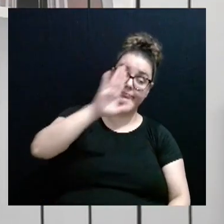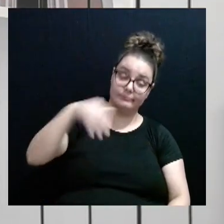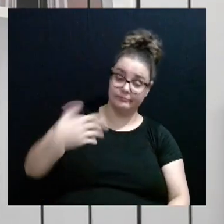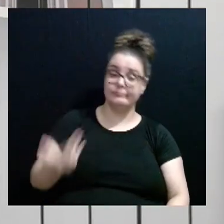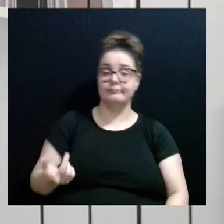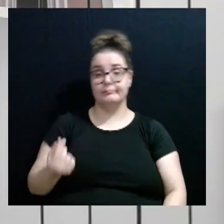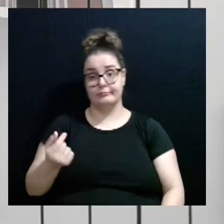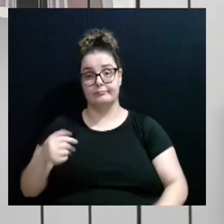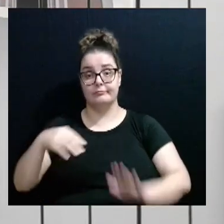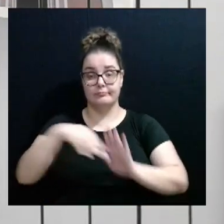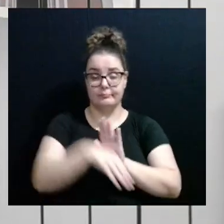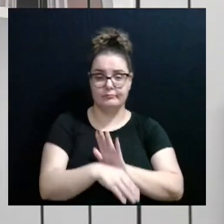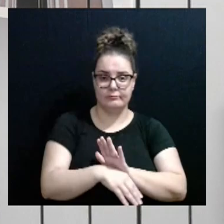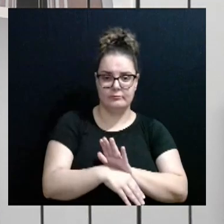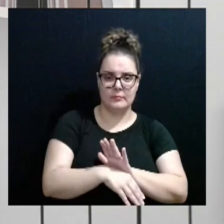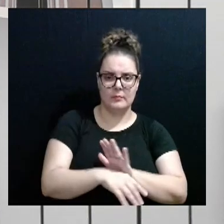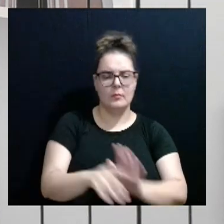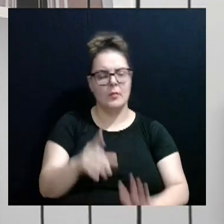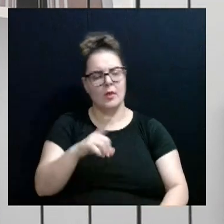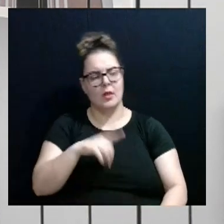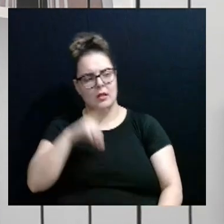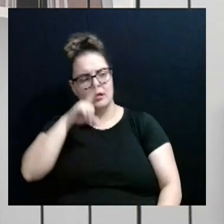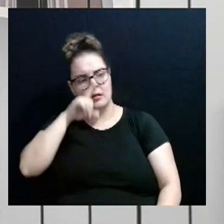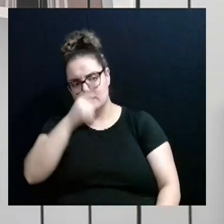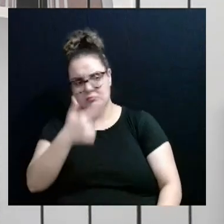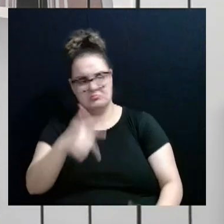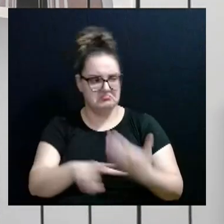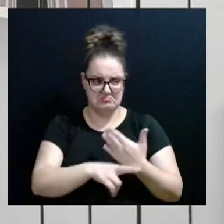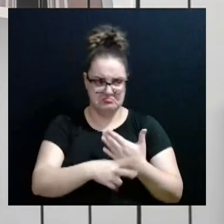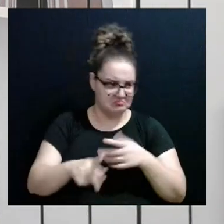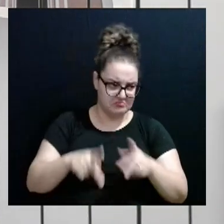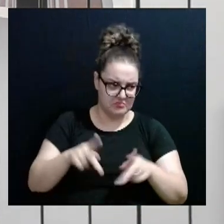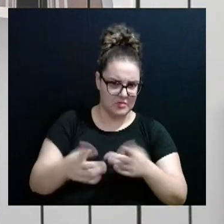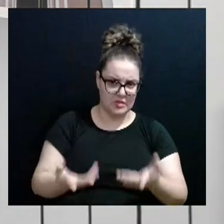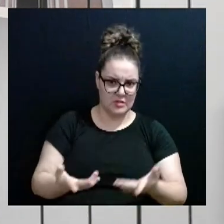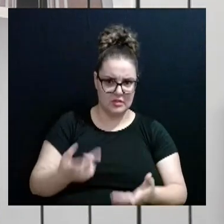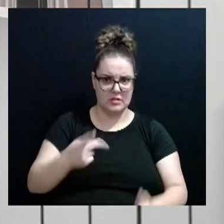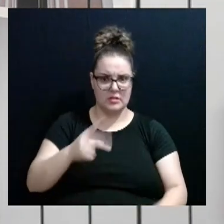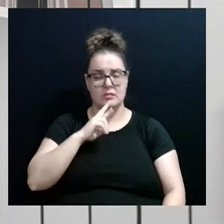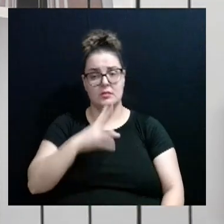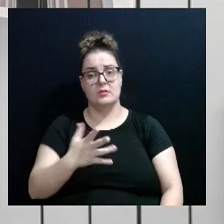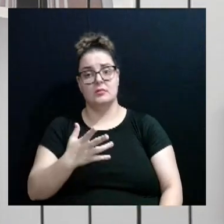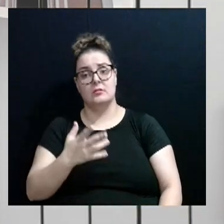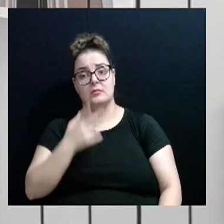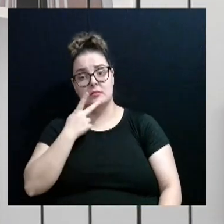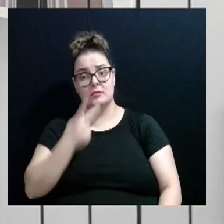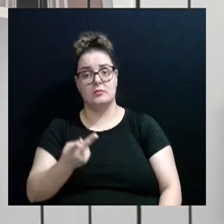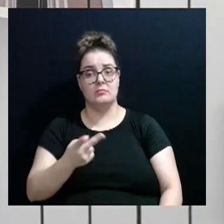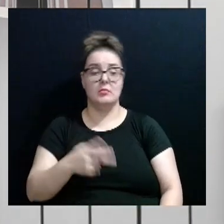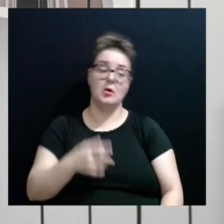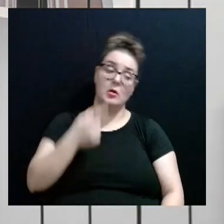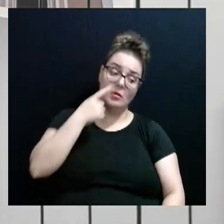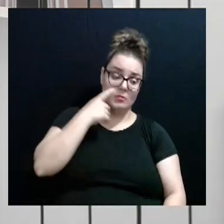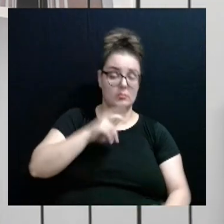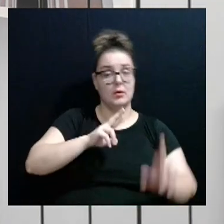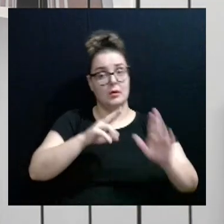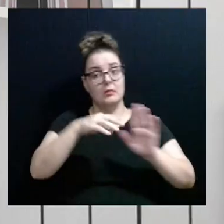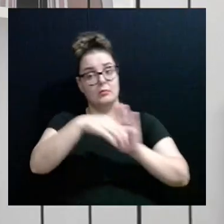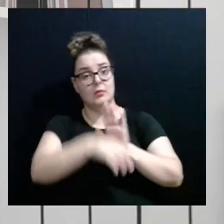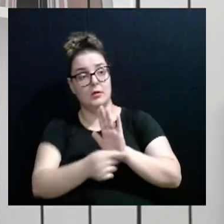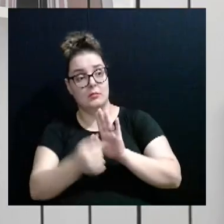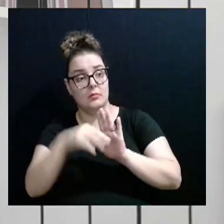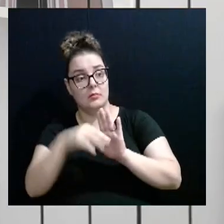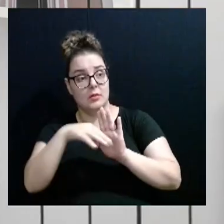cair. Corre o risco de não ter impacto para a população? Na sua resposta anterior você falou, olha, a expectativa é que o preço caia de alguns